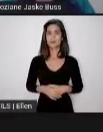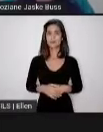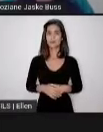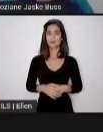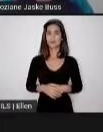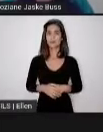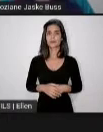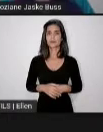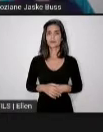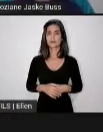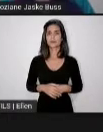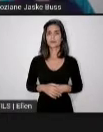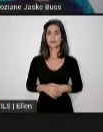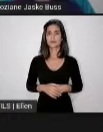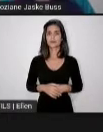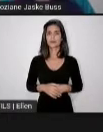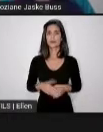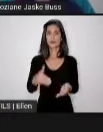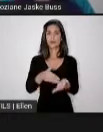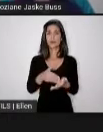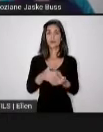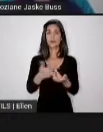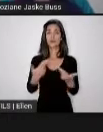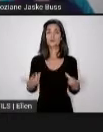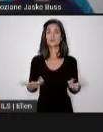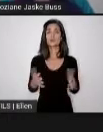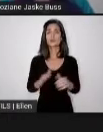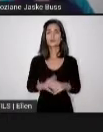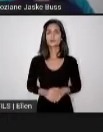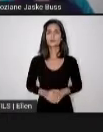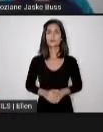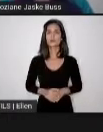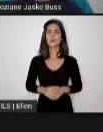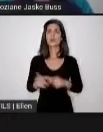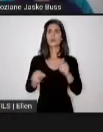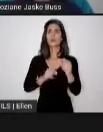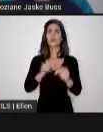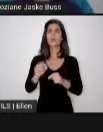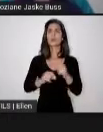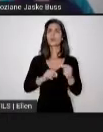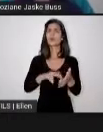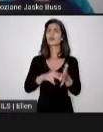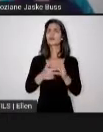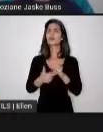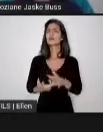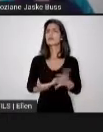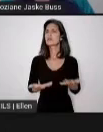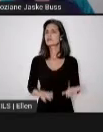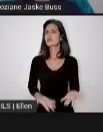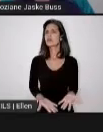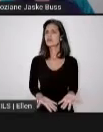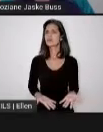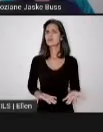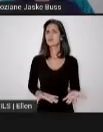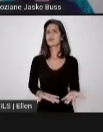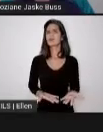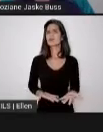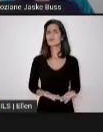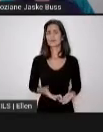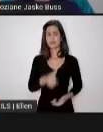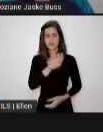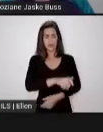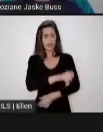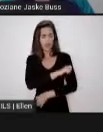só para finalizar, então, o que isso quer nos dizer? O que a forma como nós olhamos a